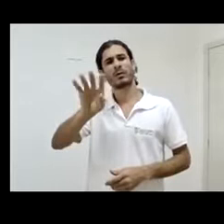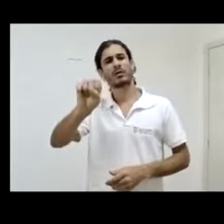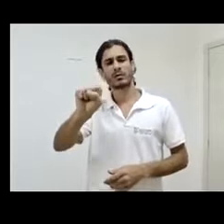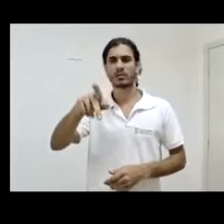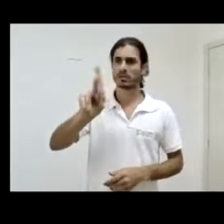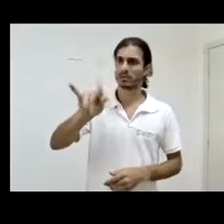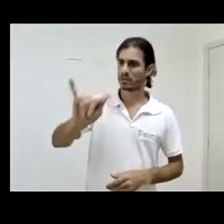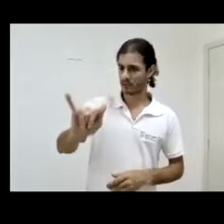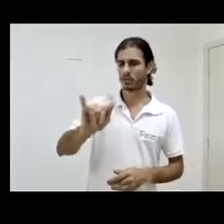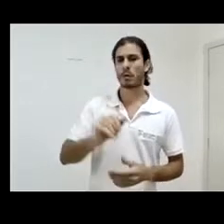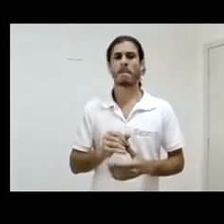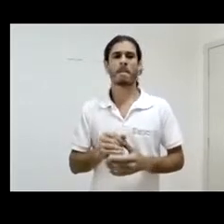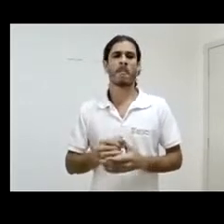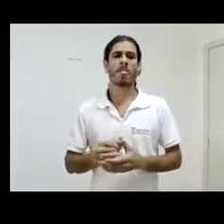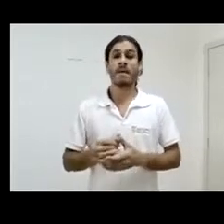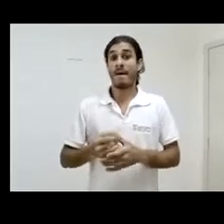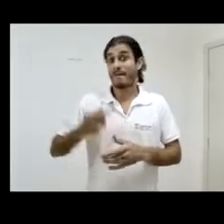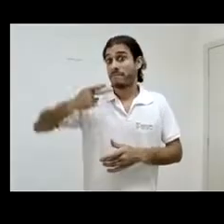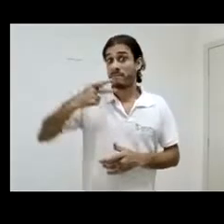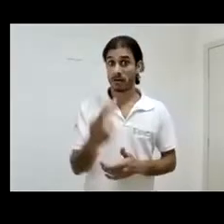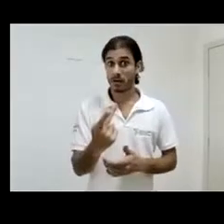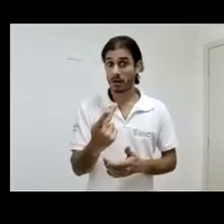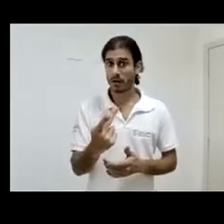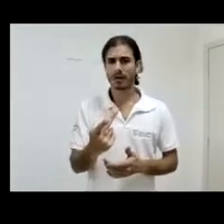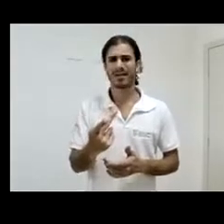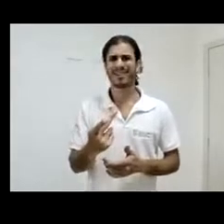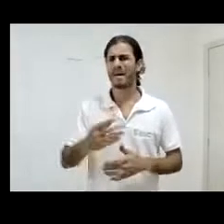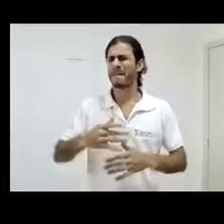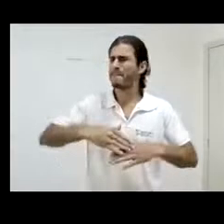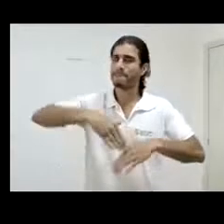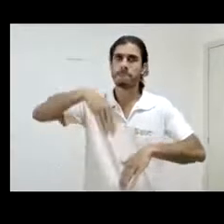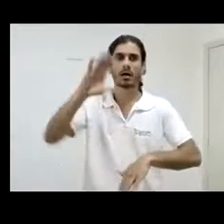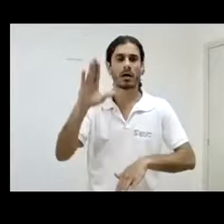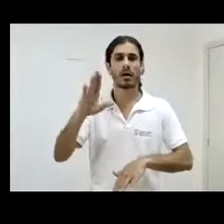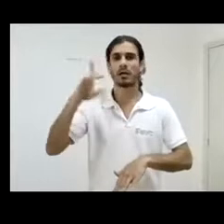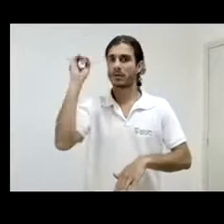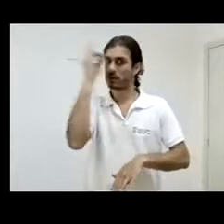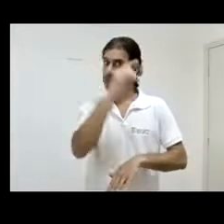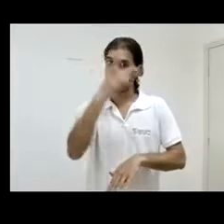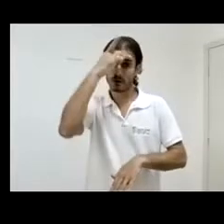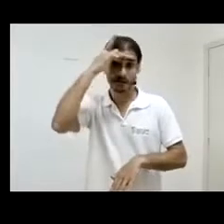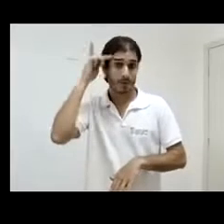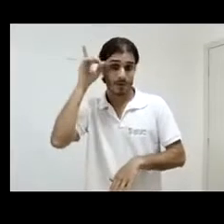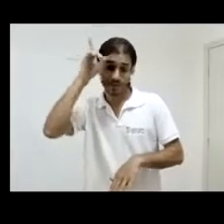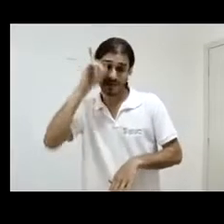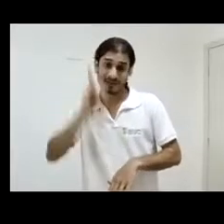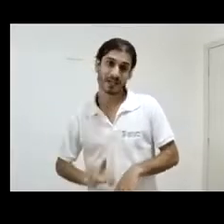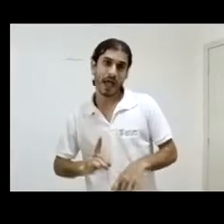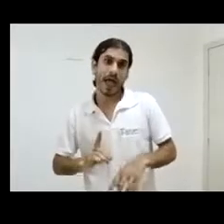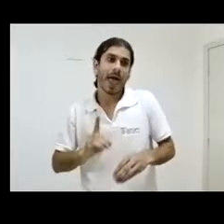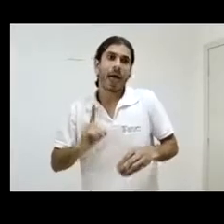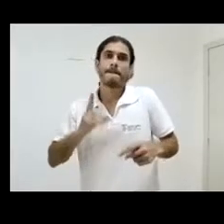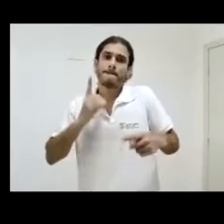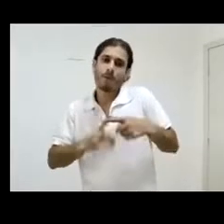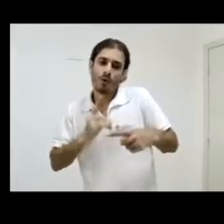com deficiência é a forma como a sociedade lida com essa deficiência, com essa diferença, né? Então, o autor,